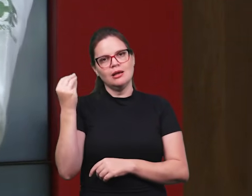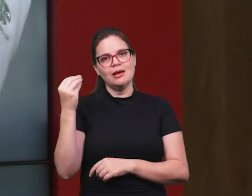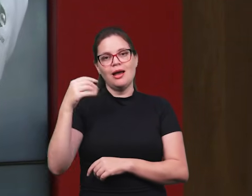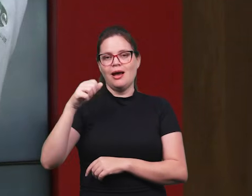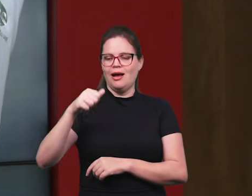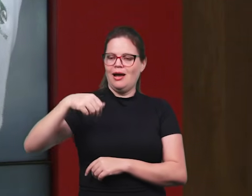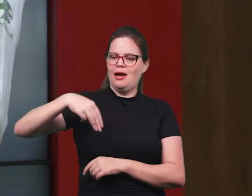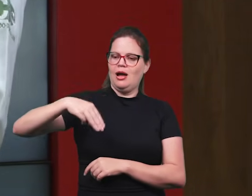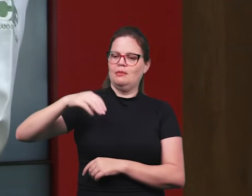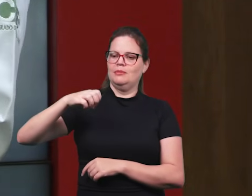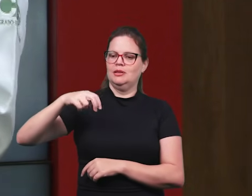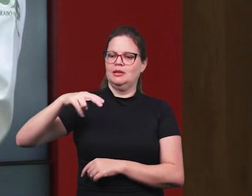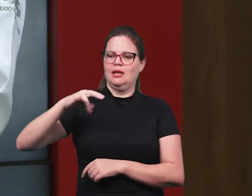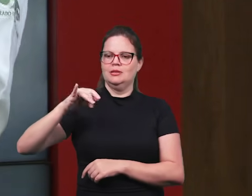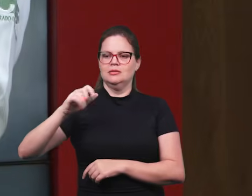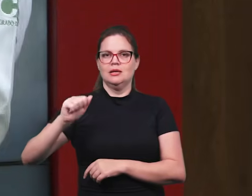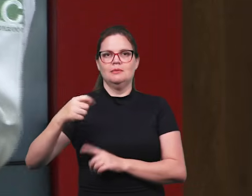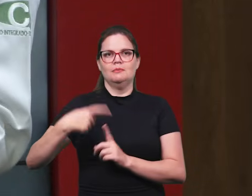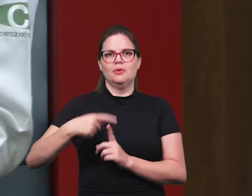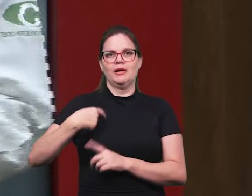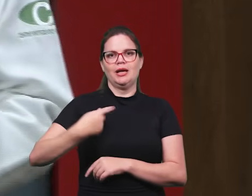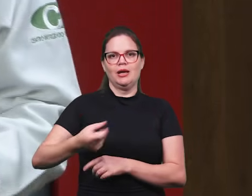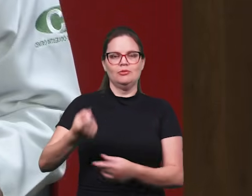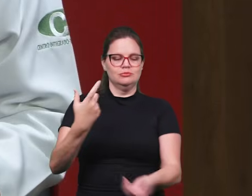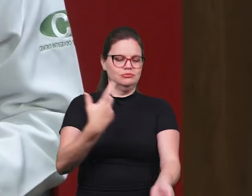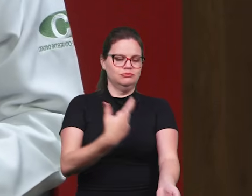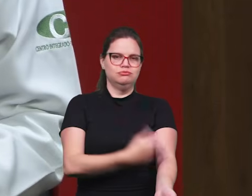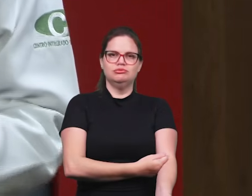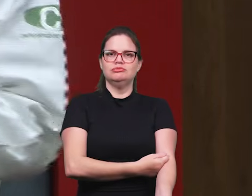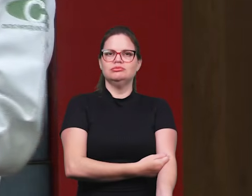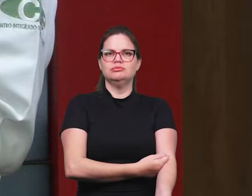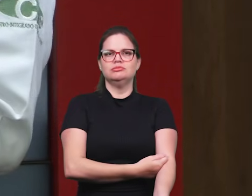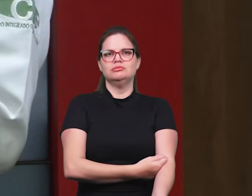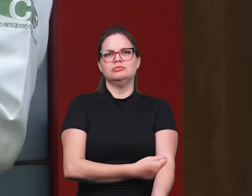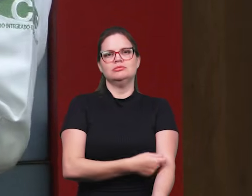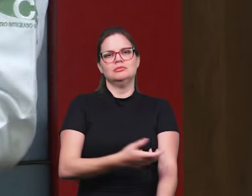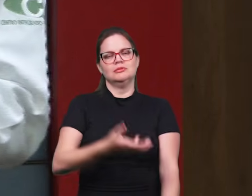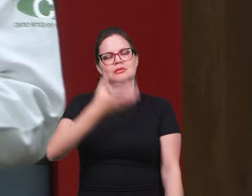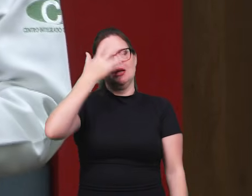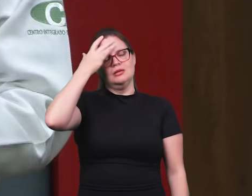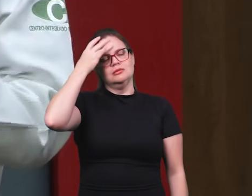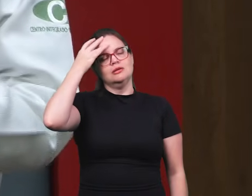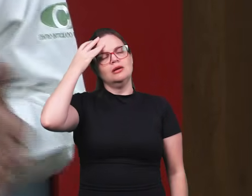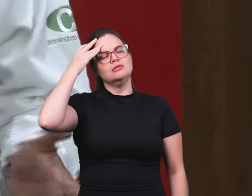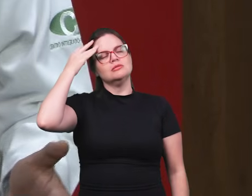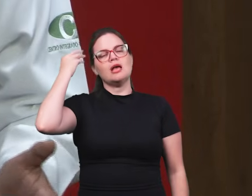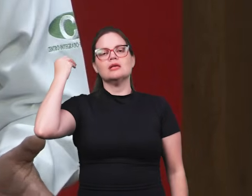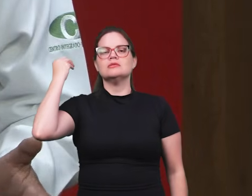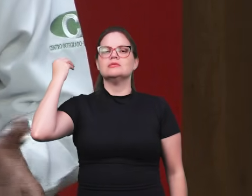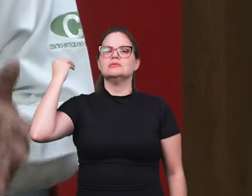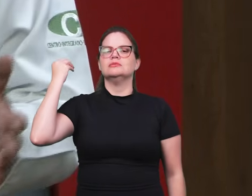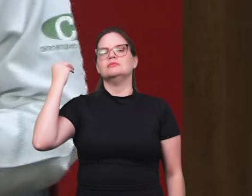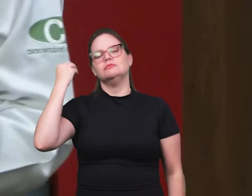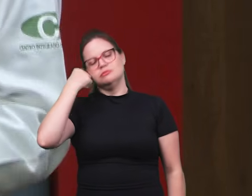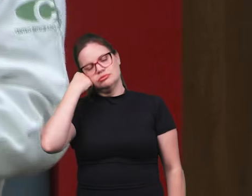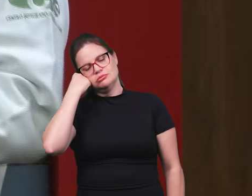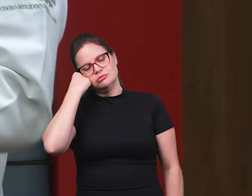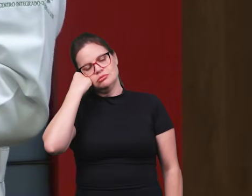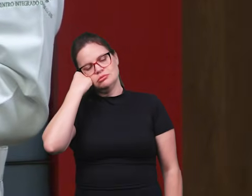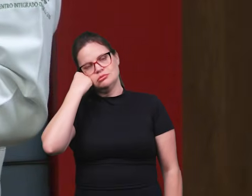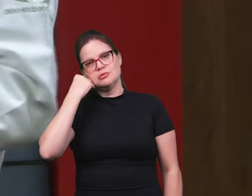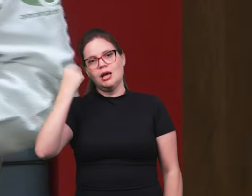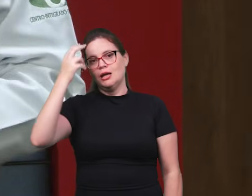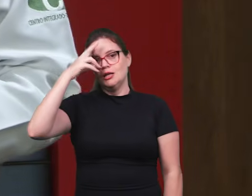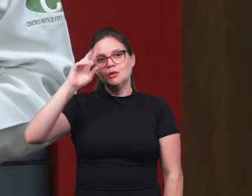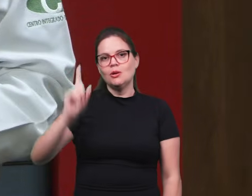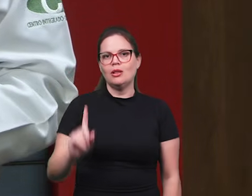amnésia? A partir daquele momento que eu injeto uma droga específica, um benzodiazepínico, tipo midazolam, o dormonide, o